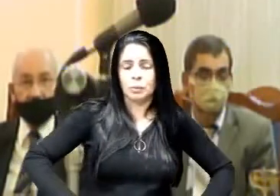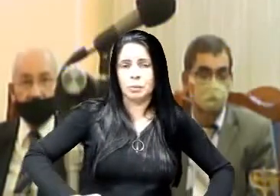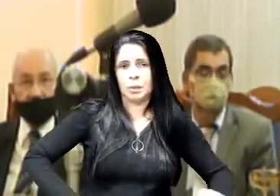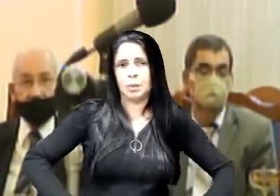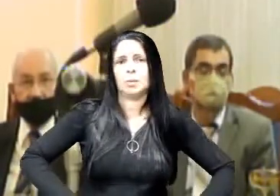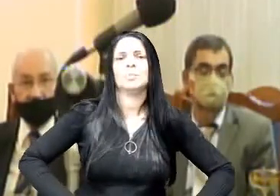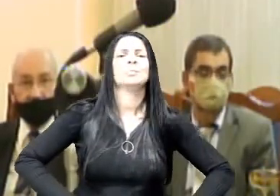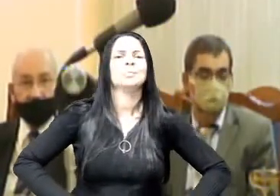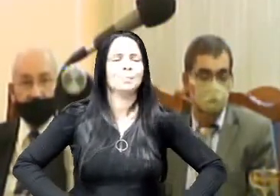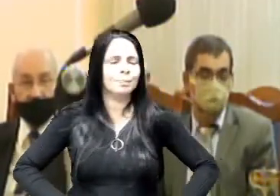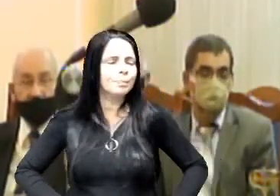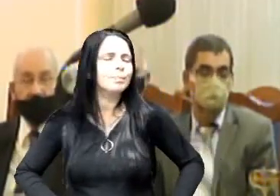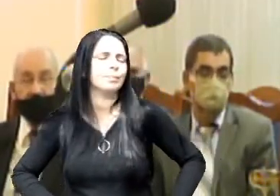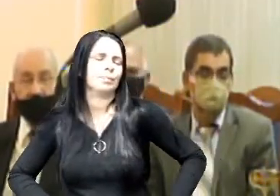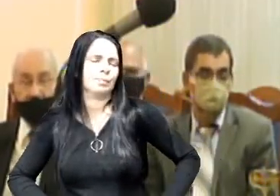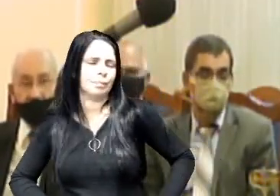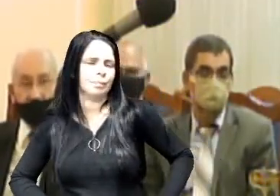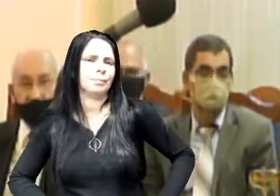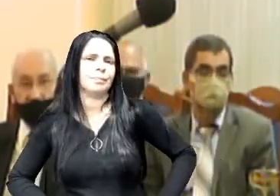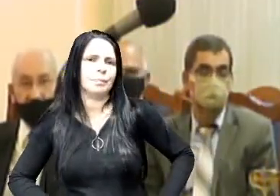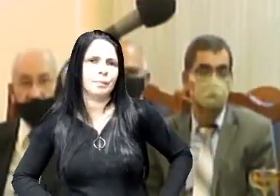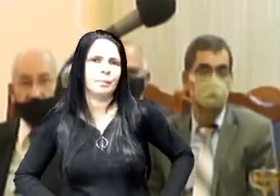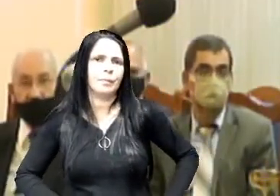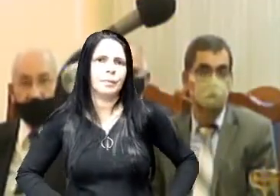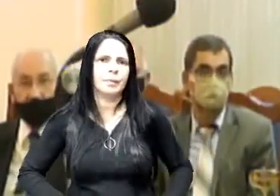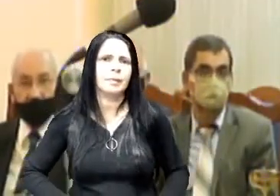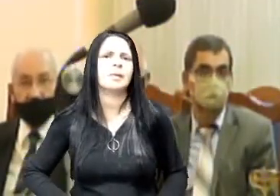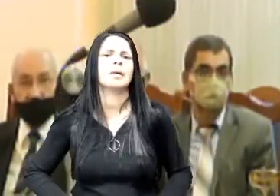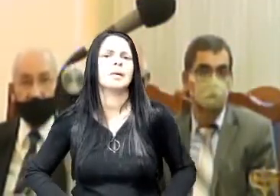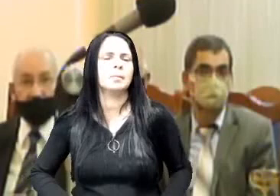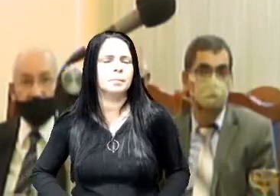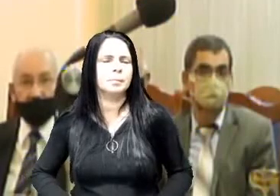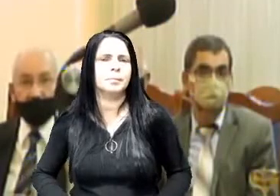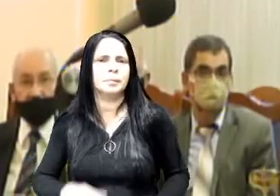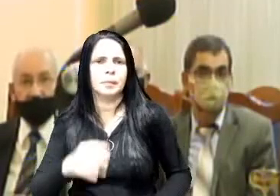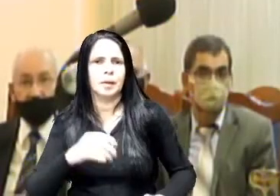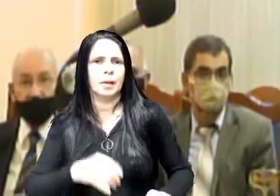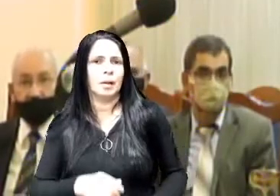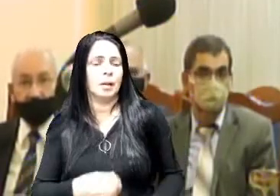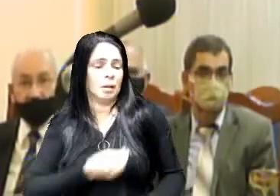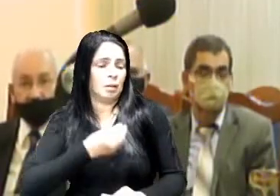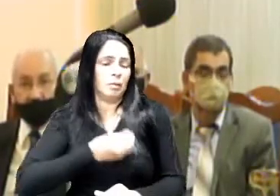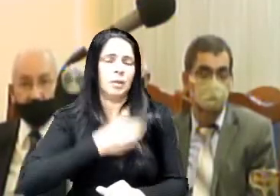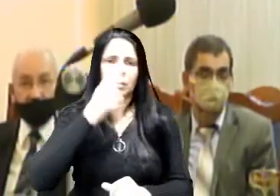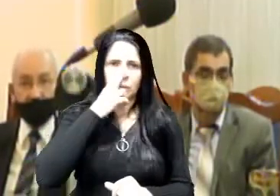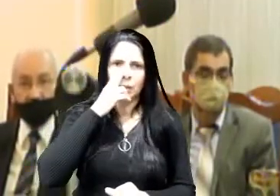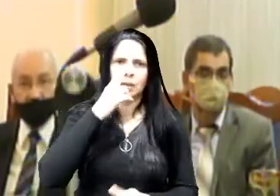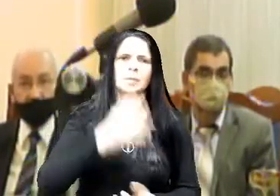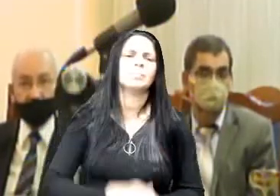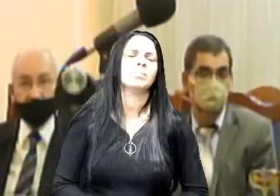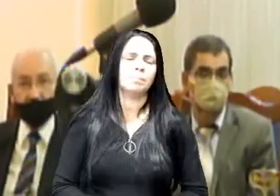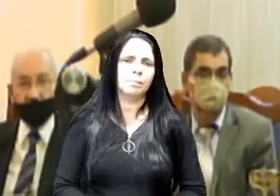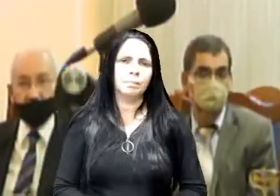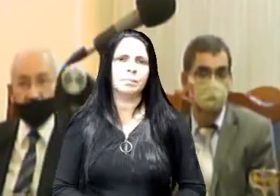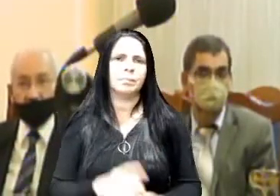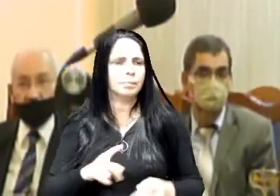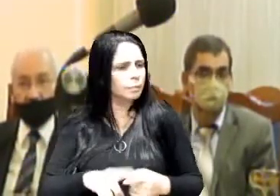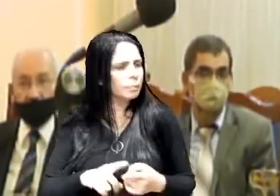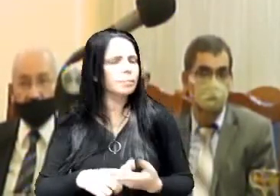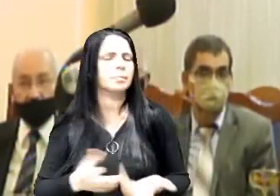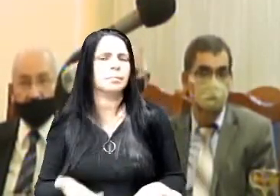sofrimento faz parte da vida cristã. Glória a